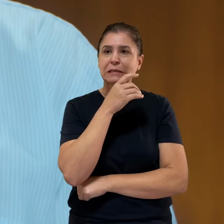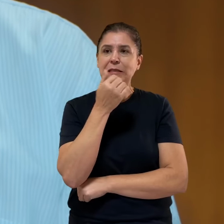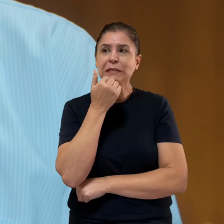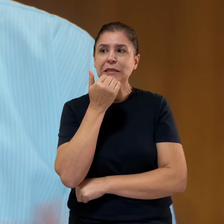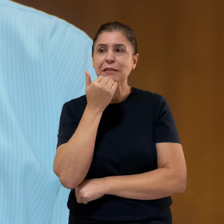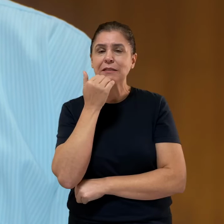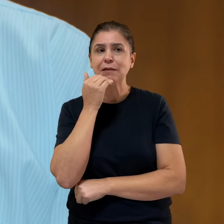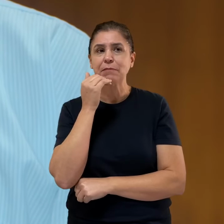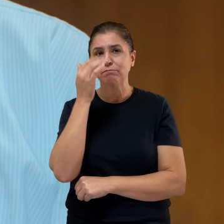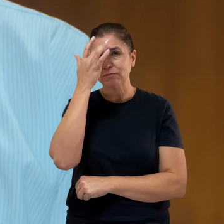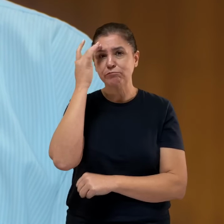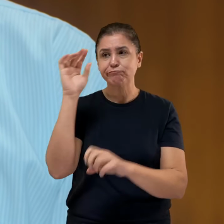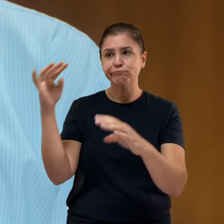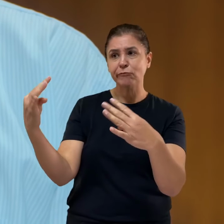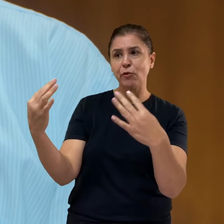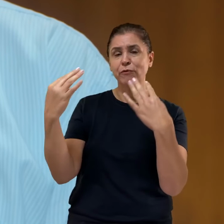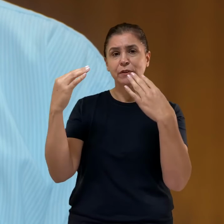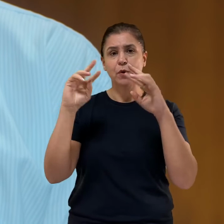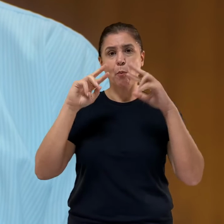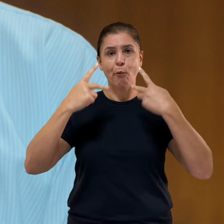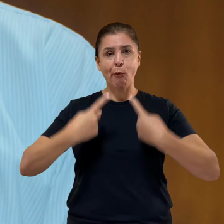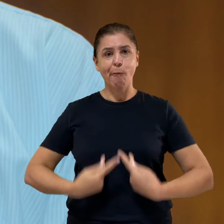sempre nós somos vistos humanos.